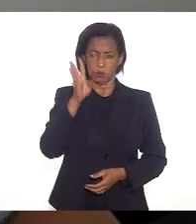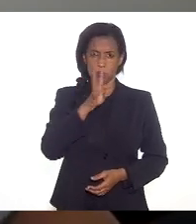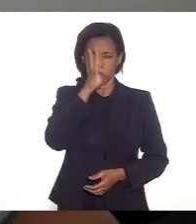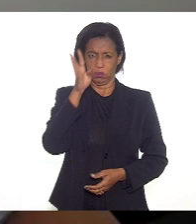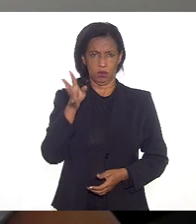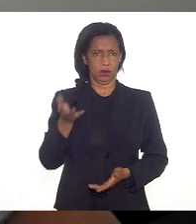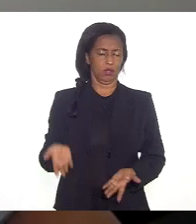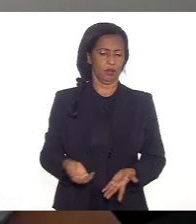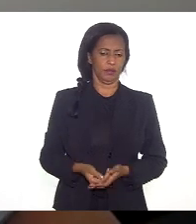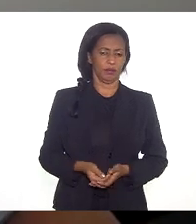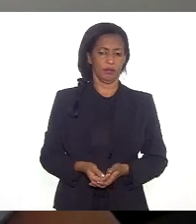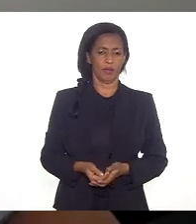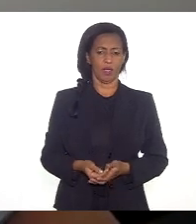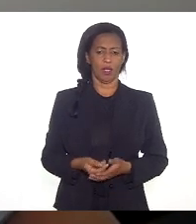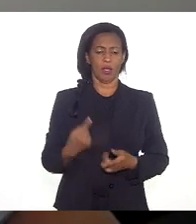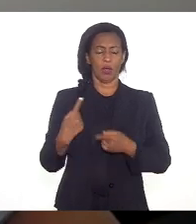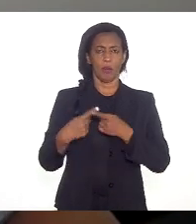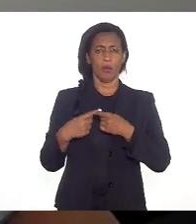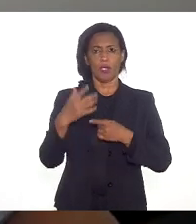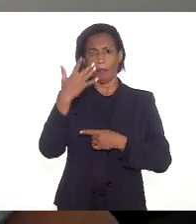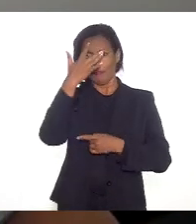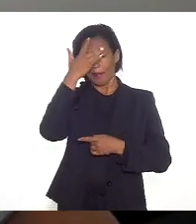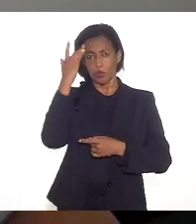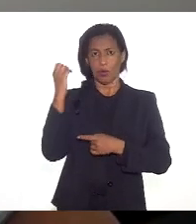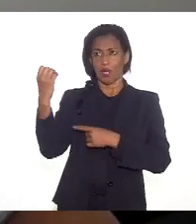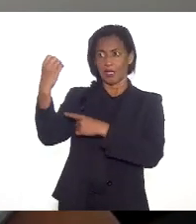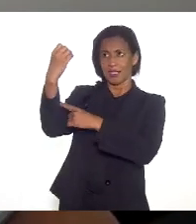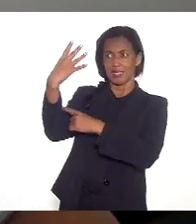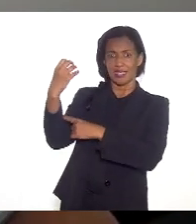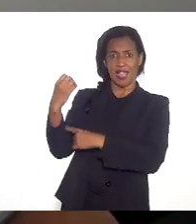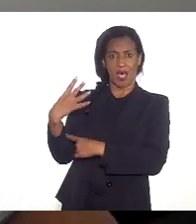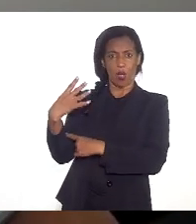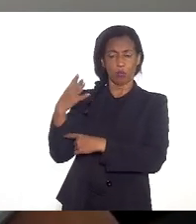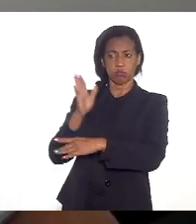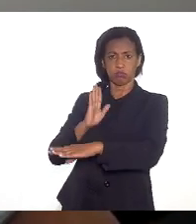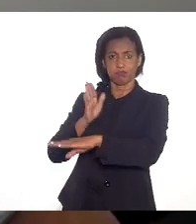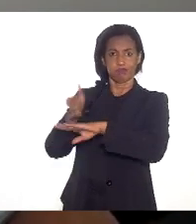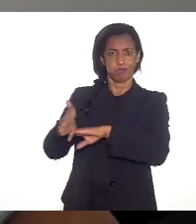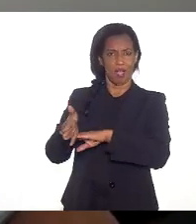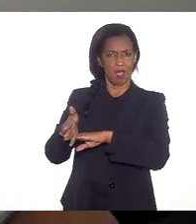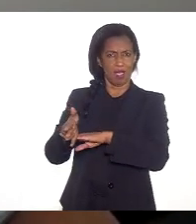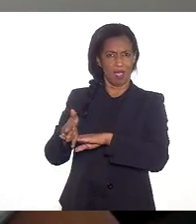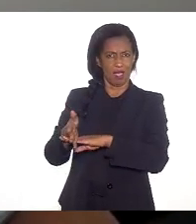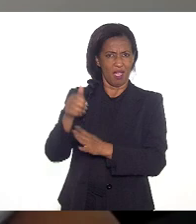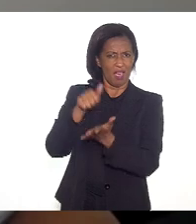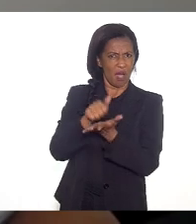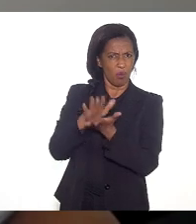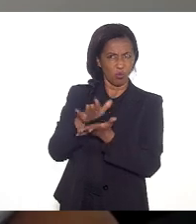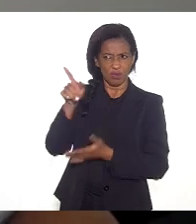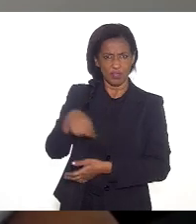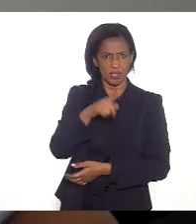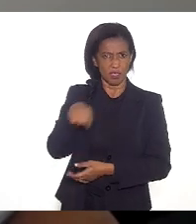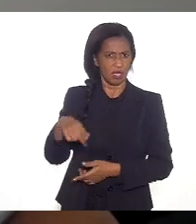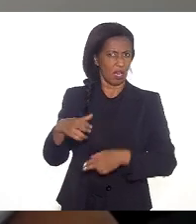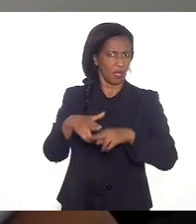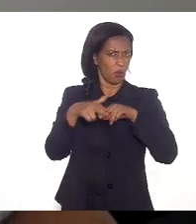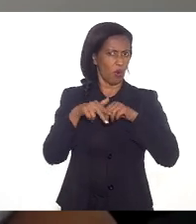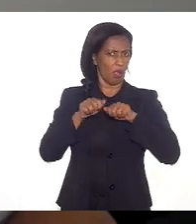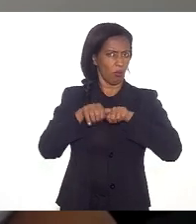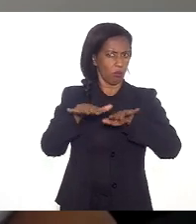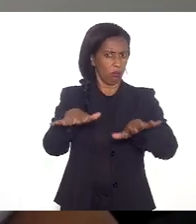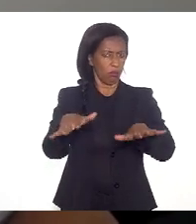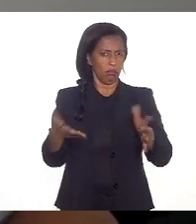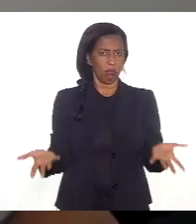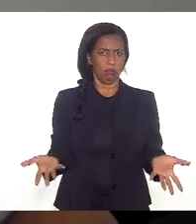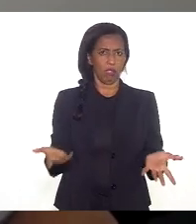porque o cara avançou um sinal, cometeu uma infração de trânsito, a multa vai ser cancelada por causa da pandemia, isso eu não concordo. Então, eu